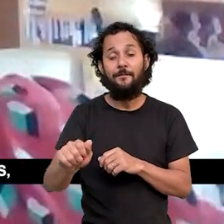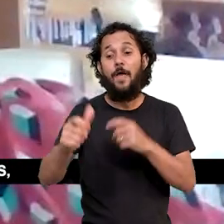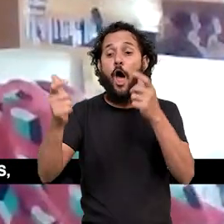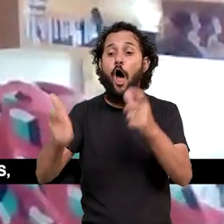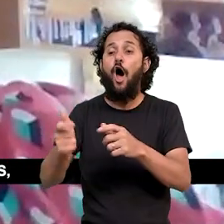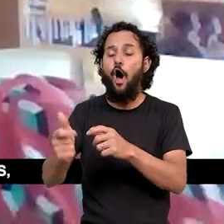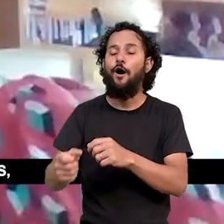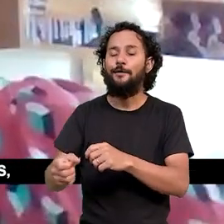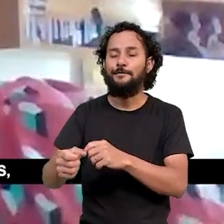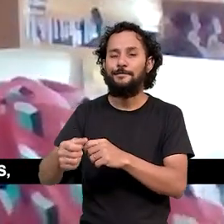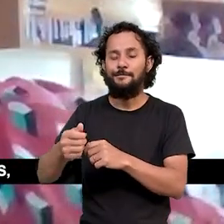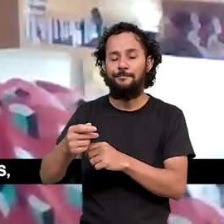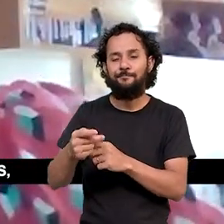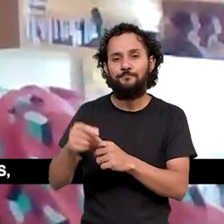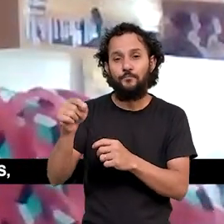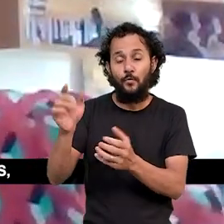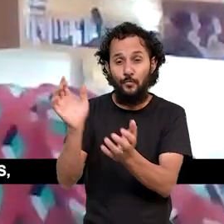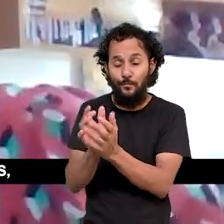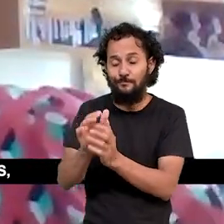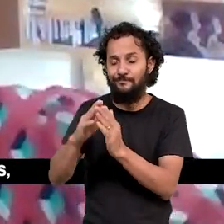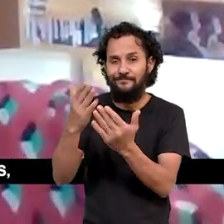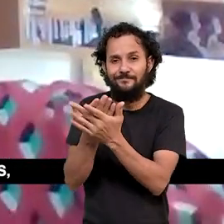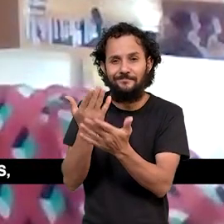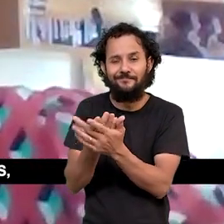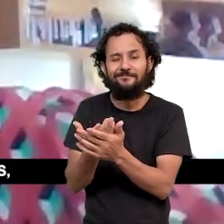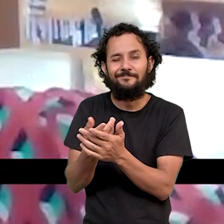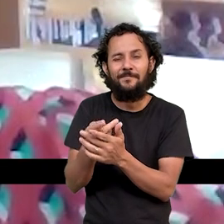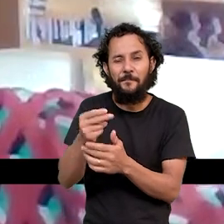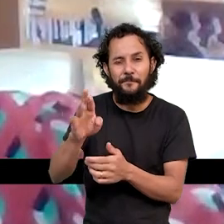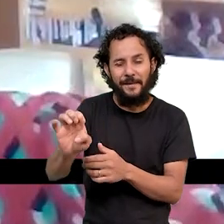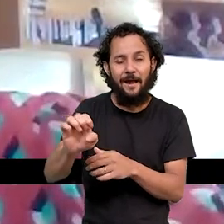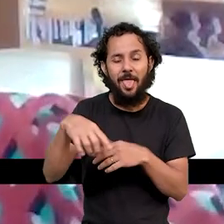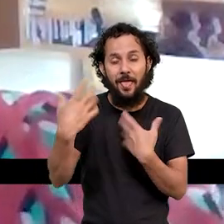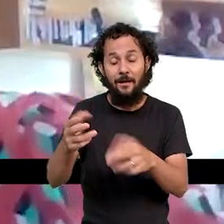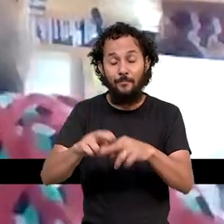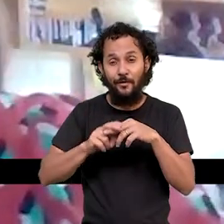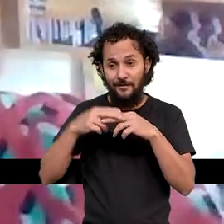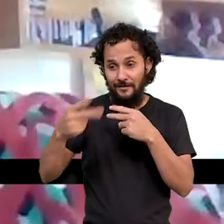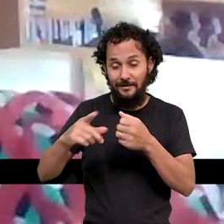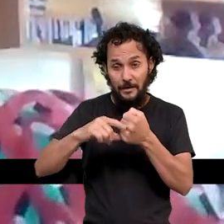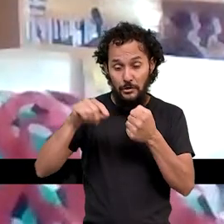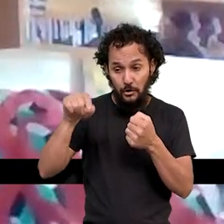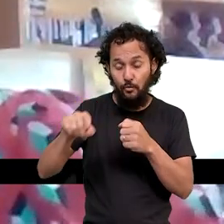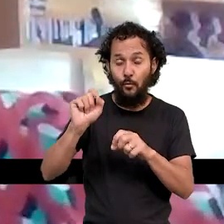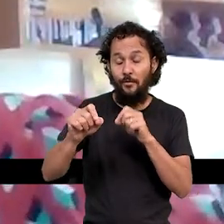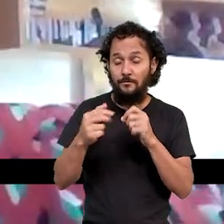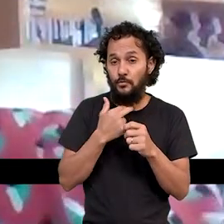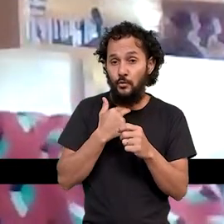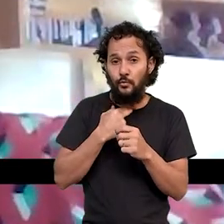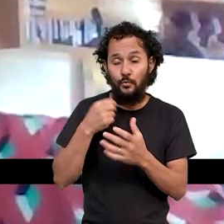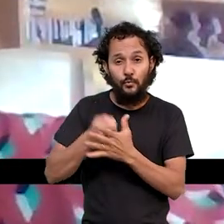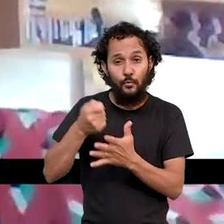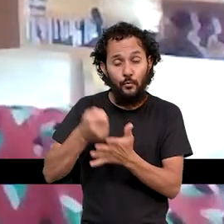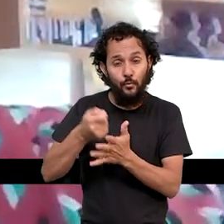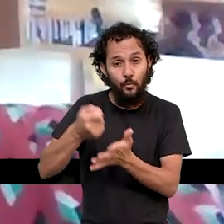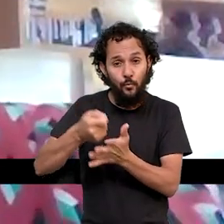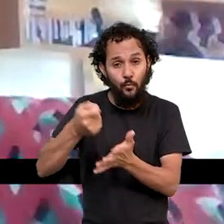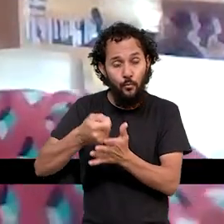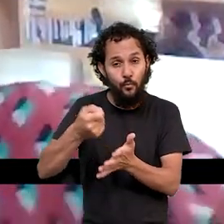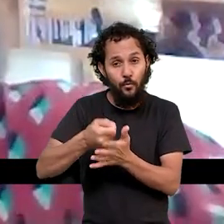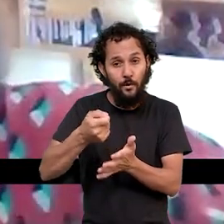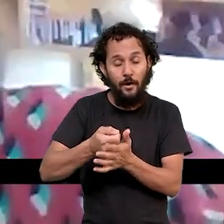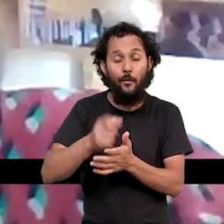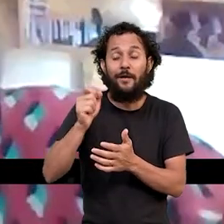Além desse artigo 208, é que não mais, a partir dele, não se exige, não se pode mais